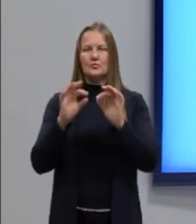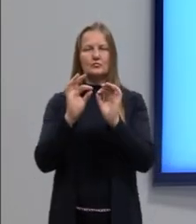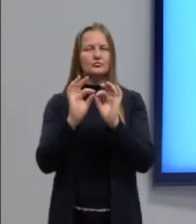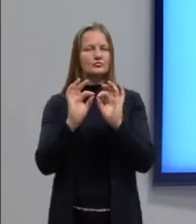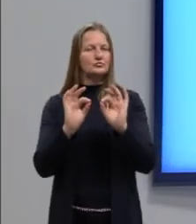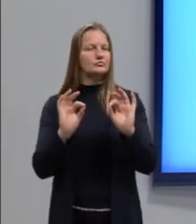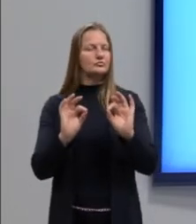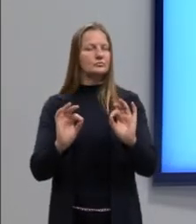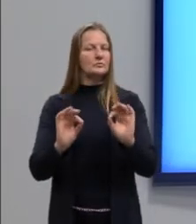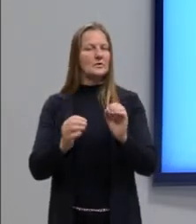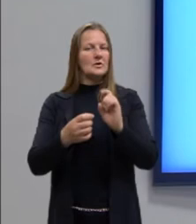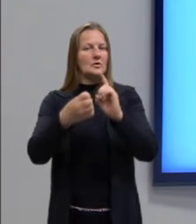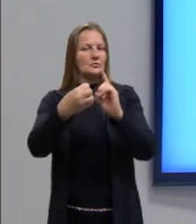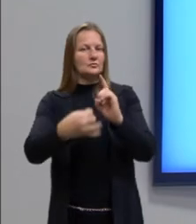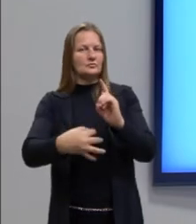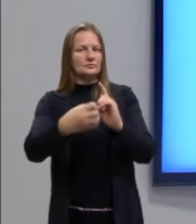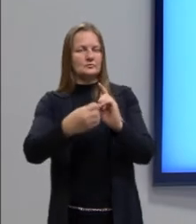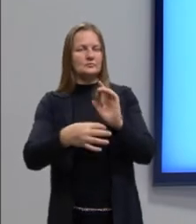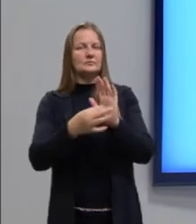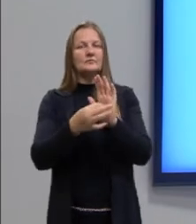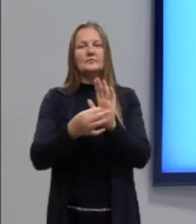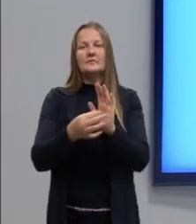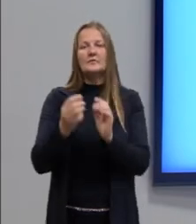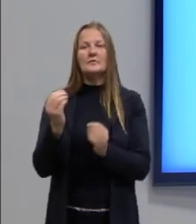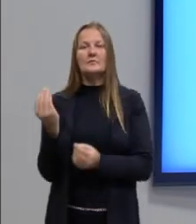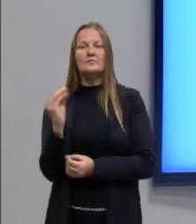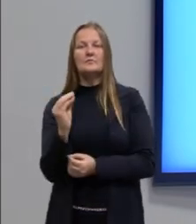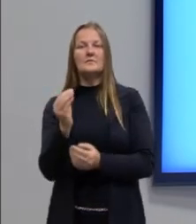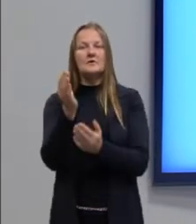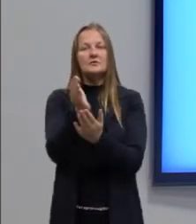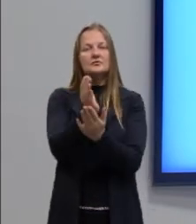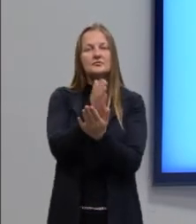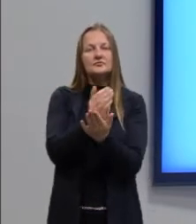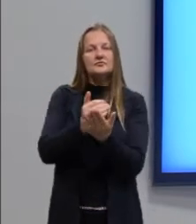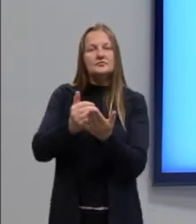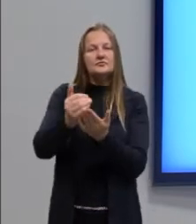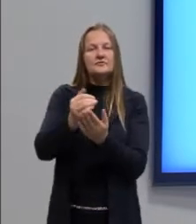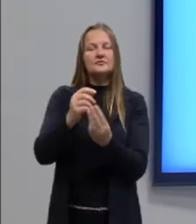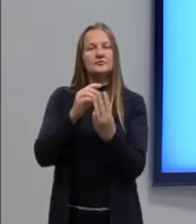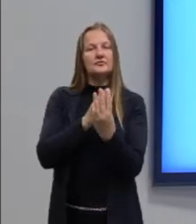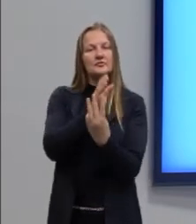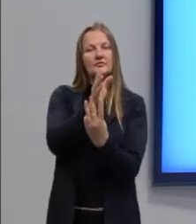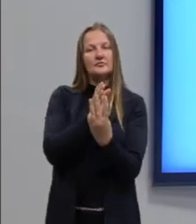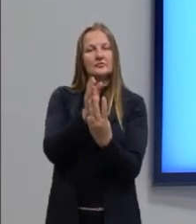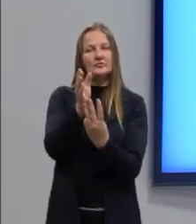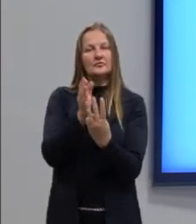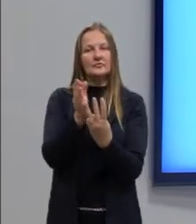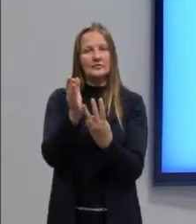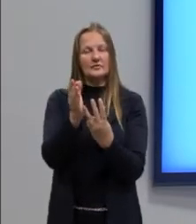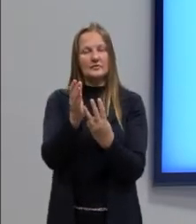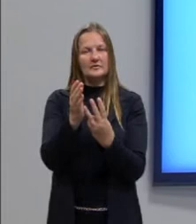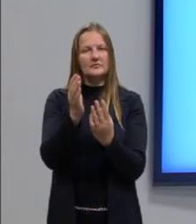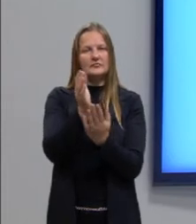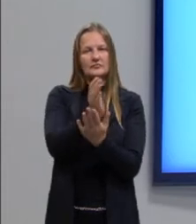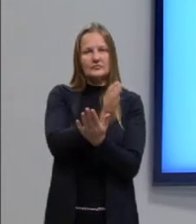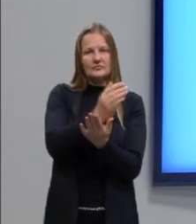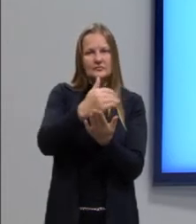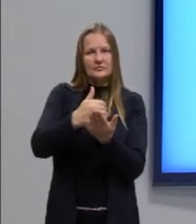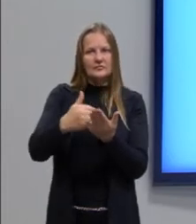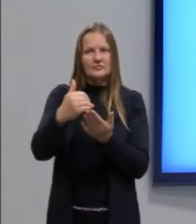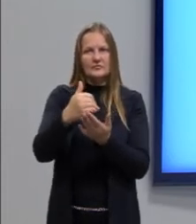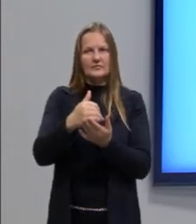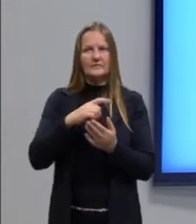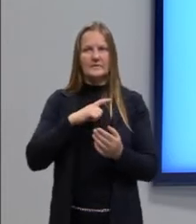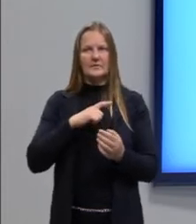estilo dissertativo argumentativo dispõe-se na divisão em três partes e essas três partes